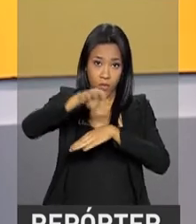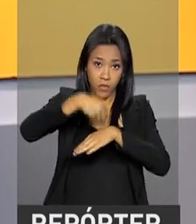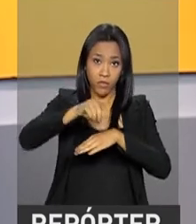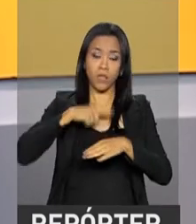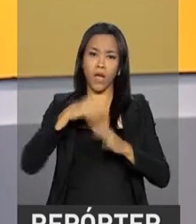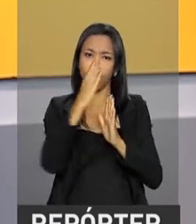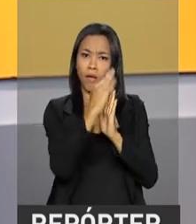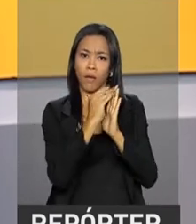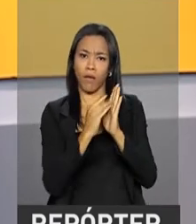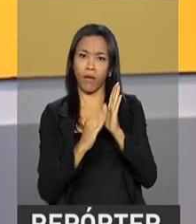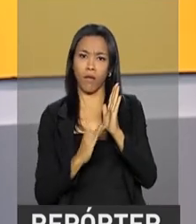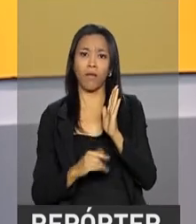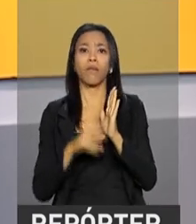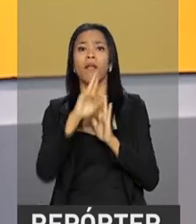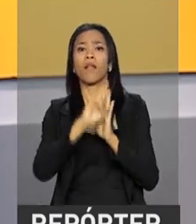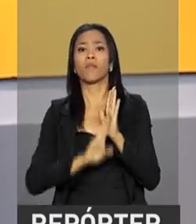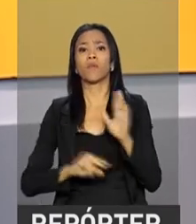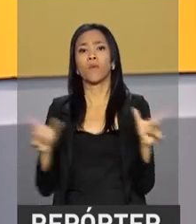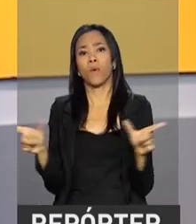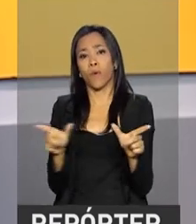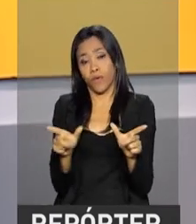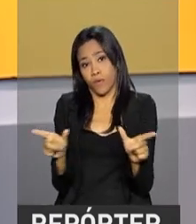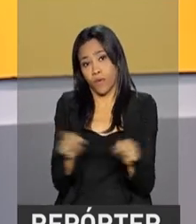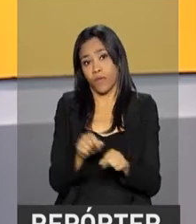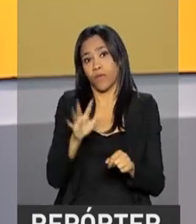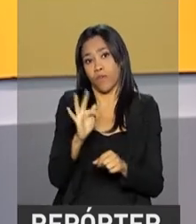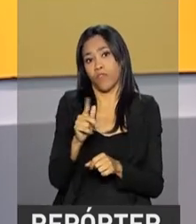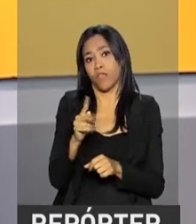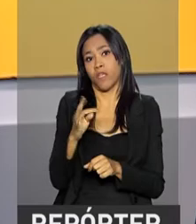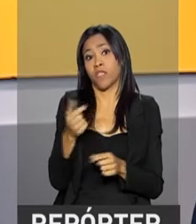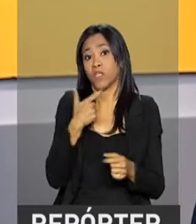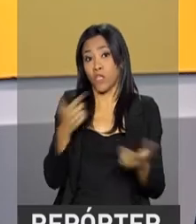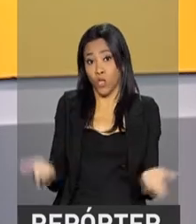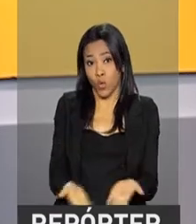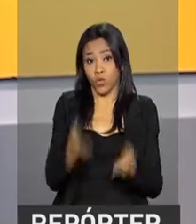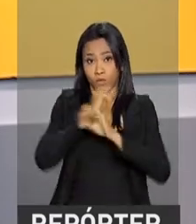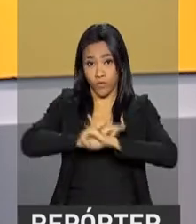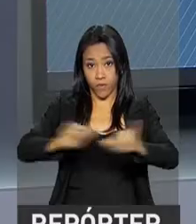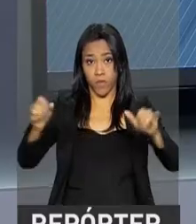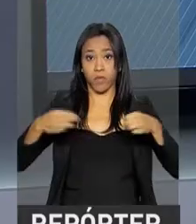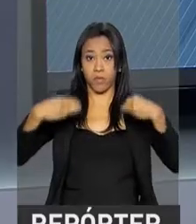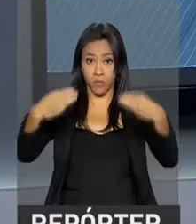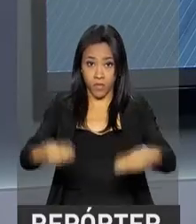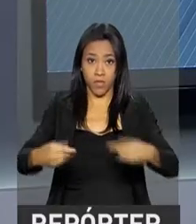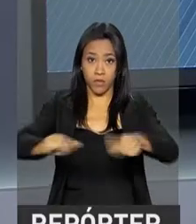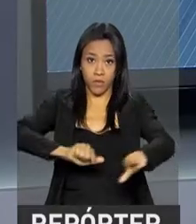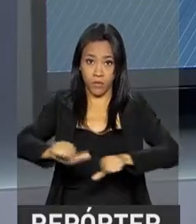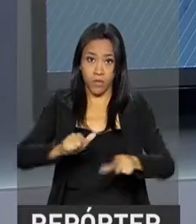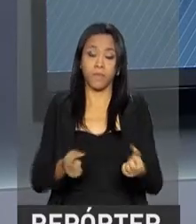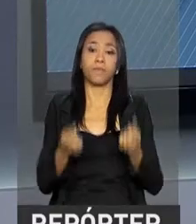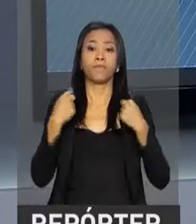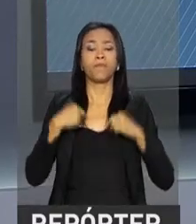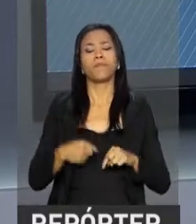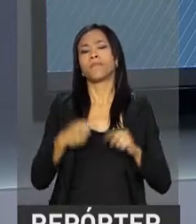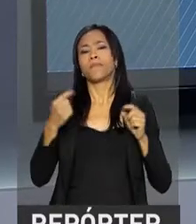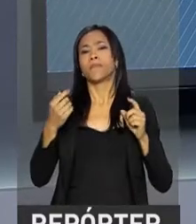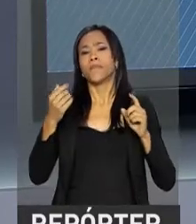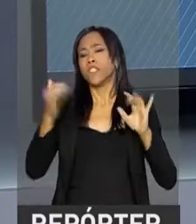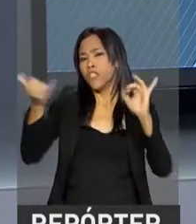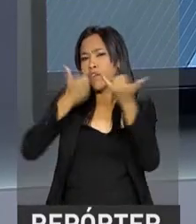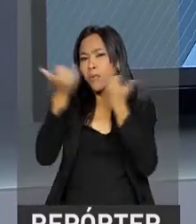de gestão do fgts e foram divulgados hoje pelo ministério do trabalho informações mais claras e